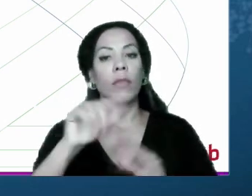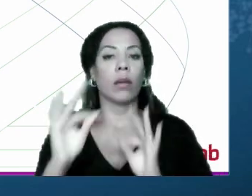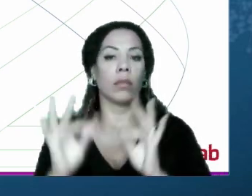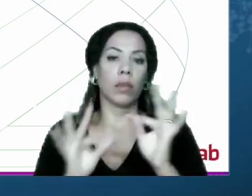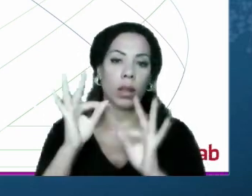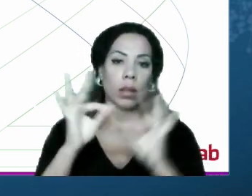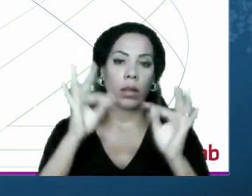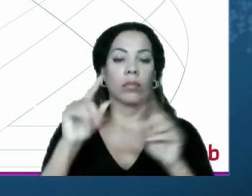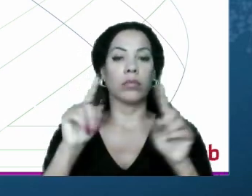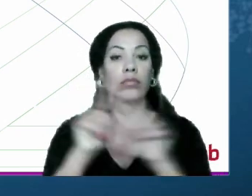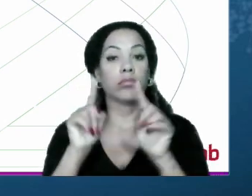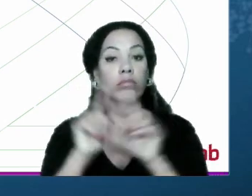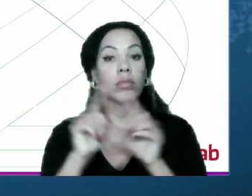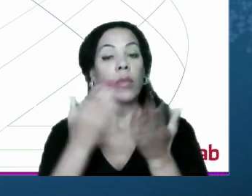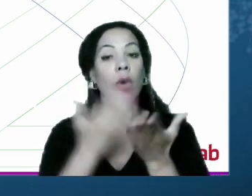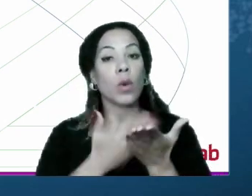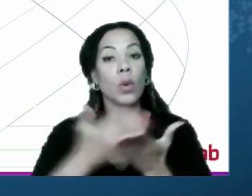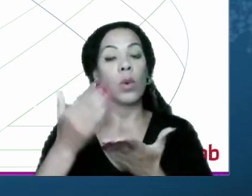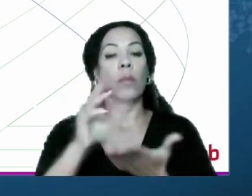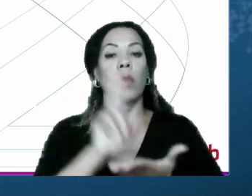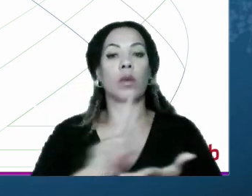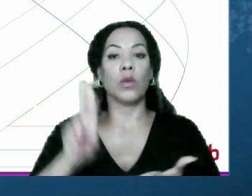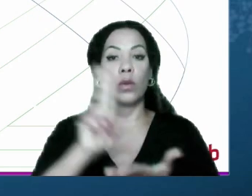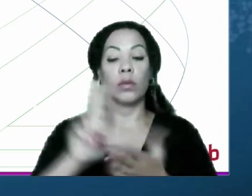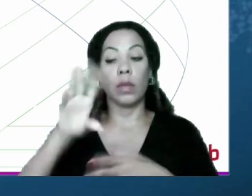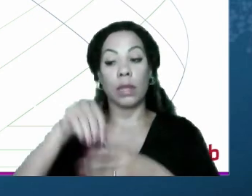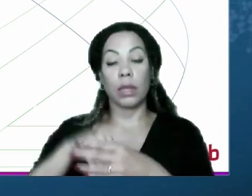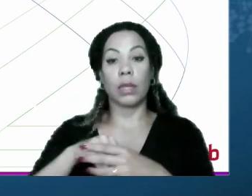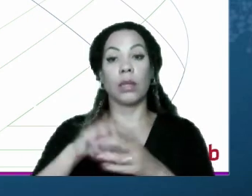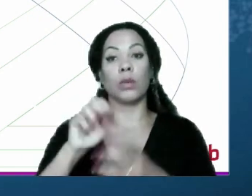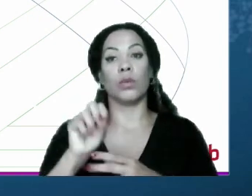e aplicá-los no SUS.